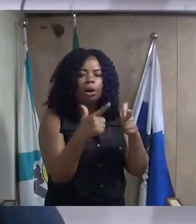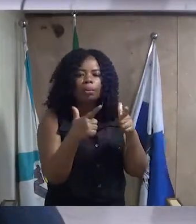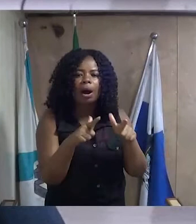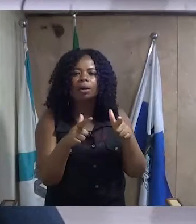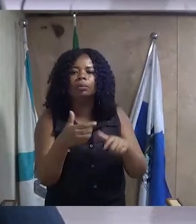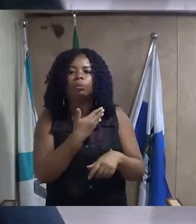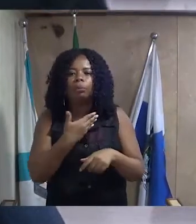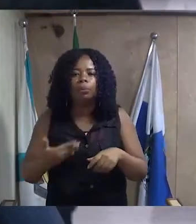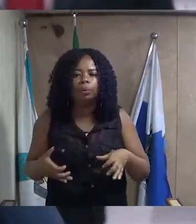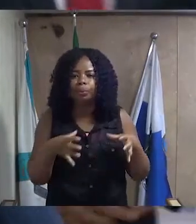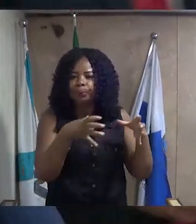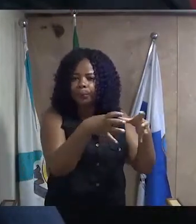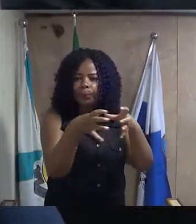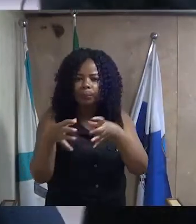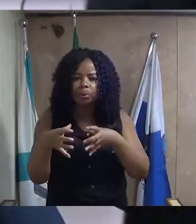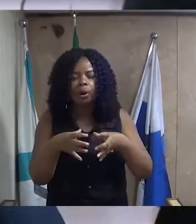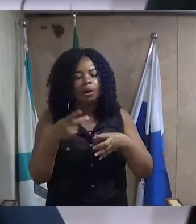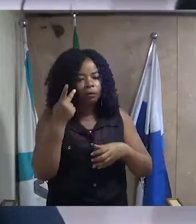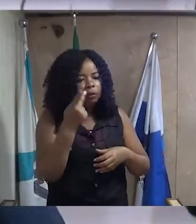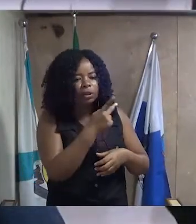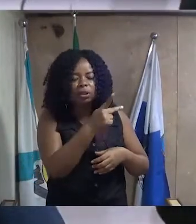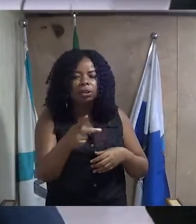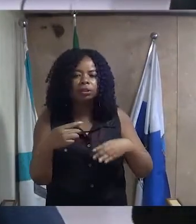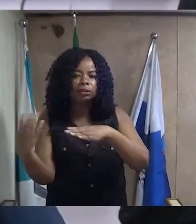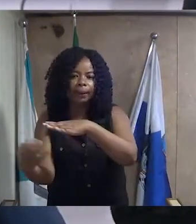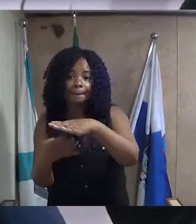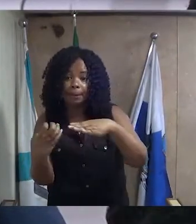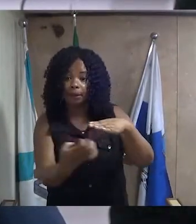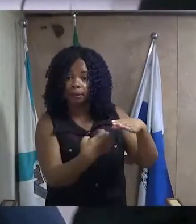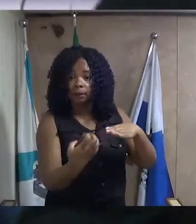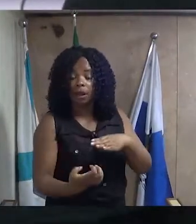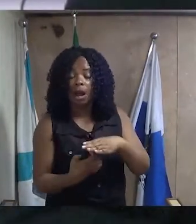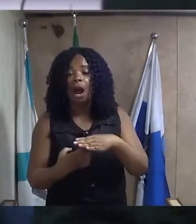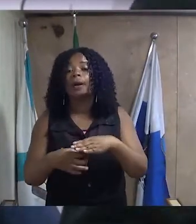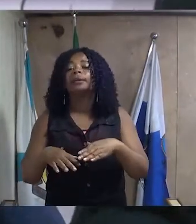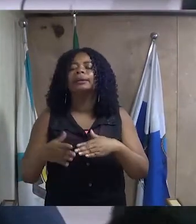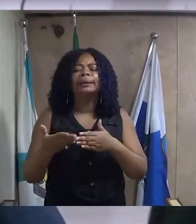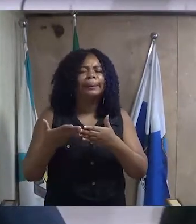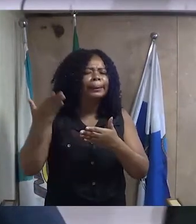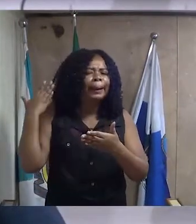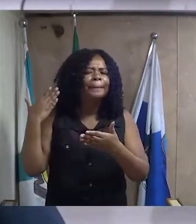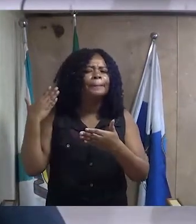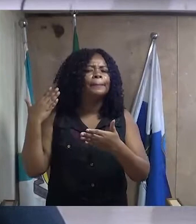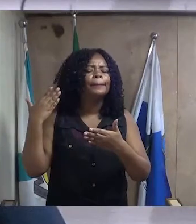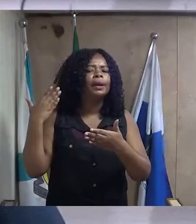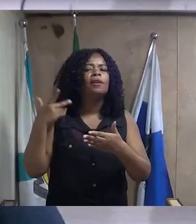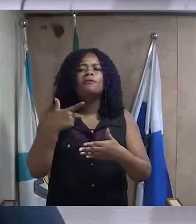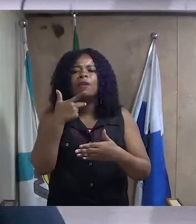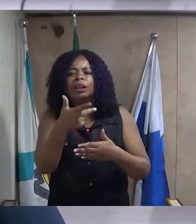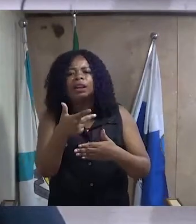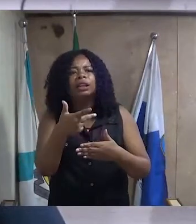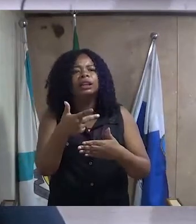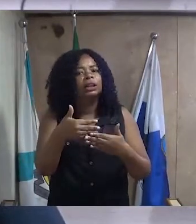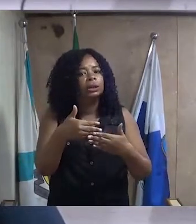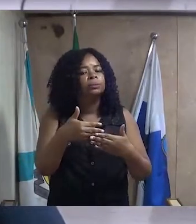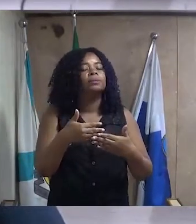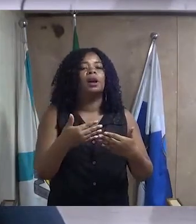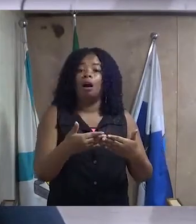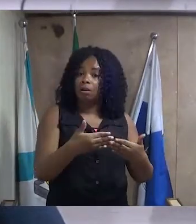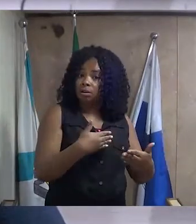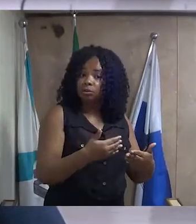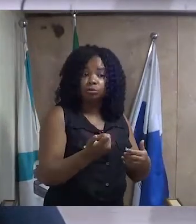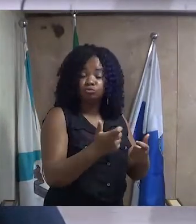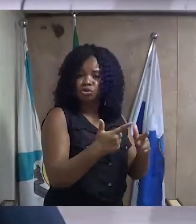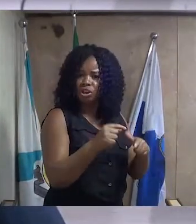nós fomos para dentro das empresas. Só que naquele momento, como eu falei anteriormente, nós não tínhamos aqui